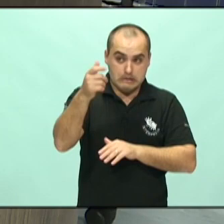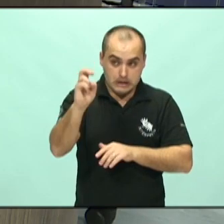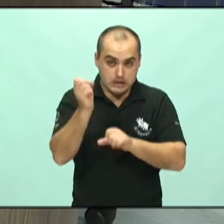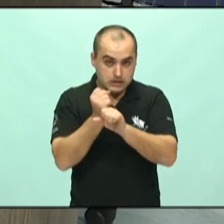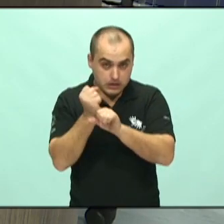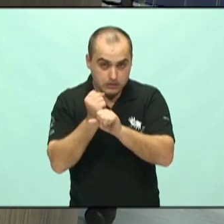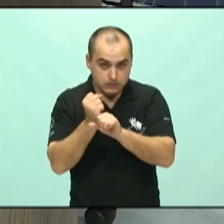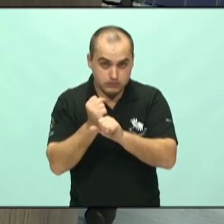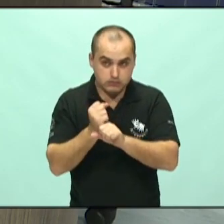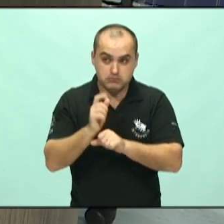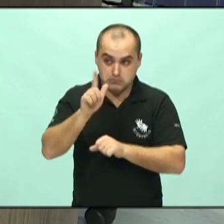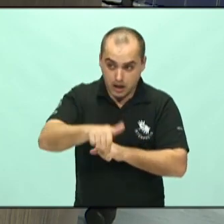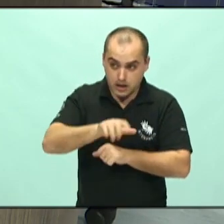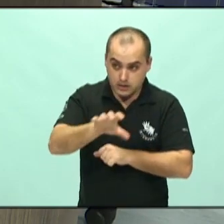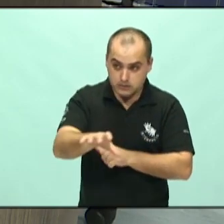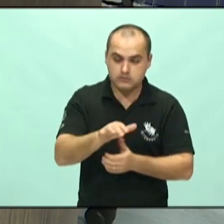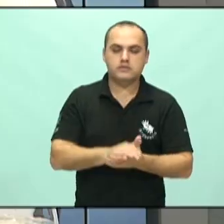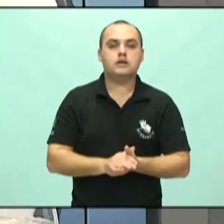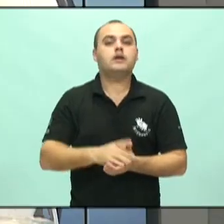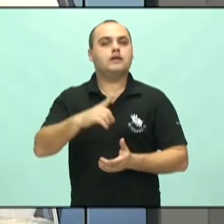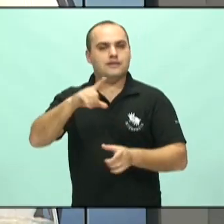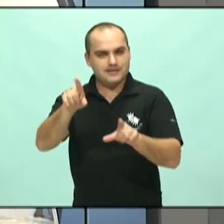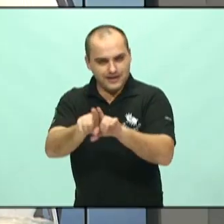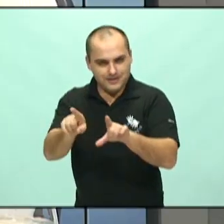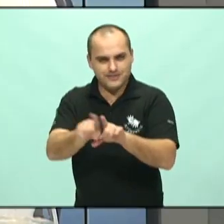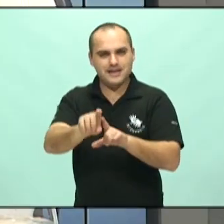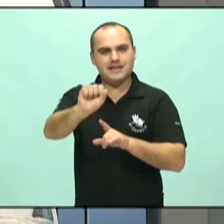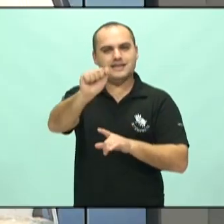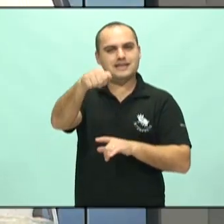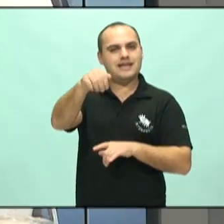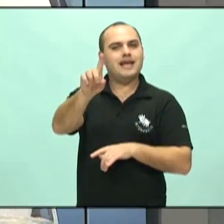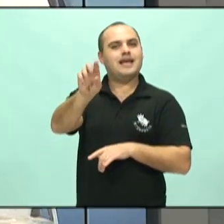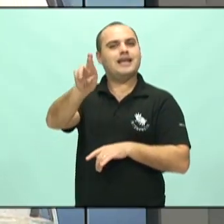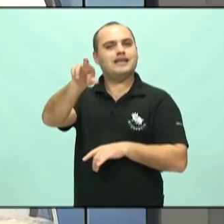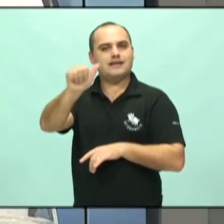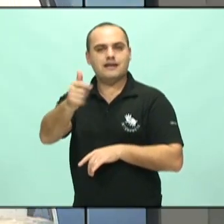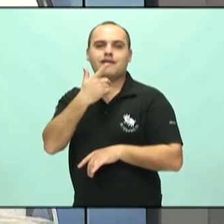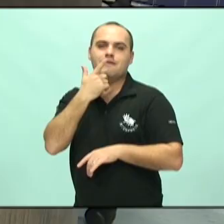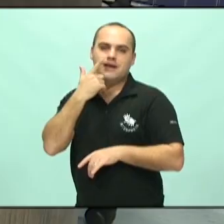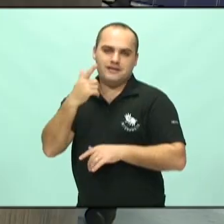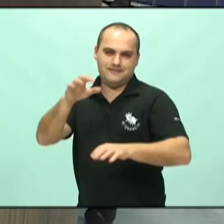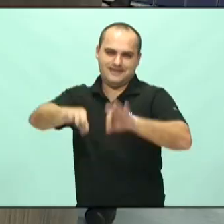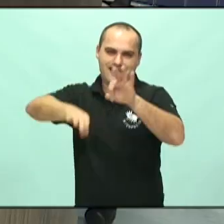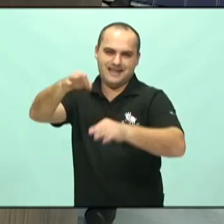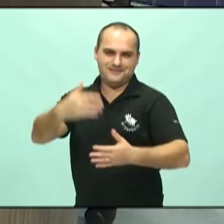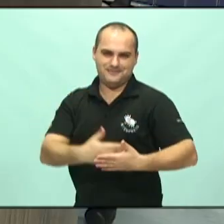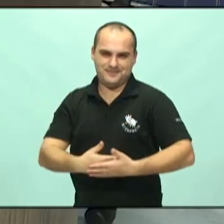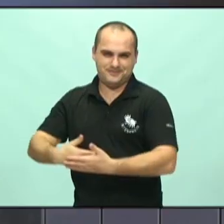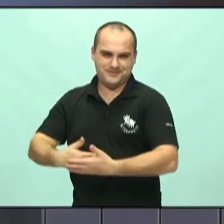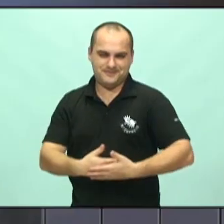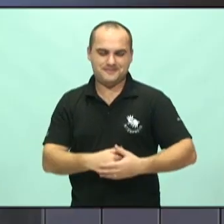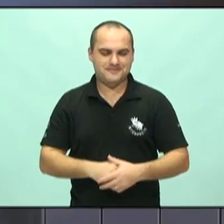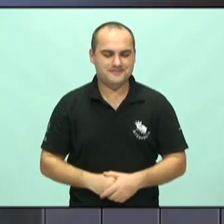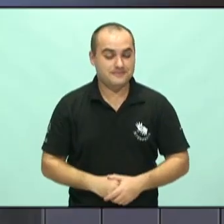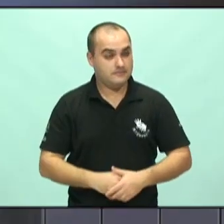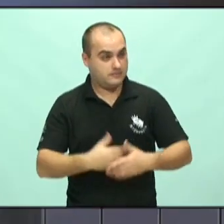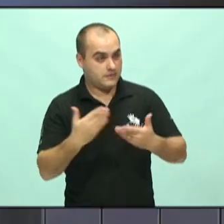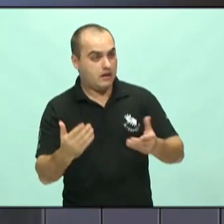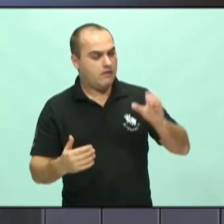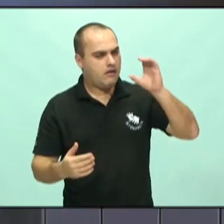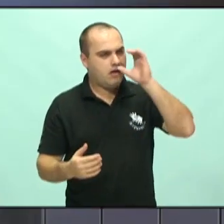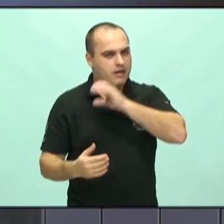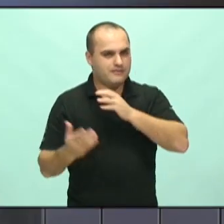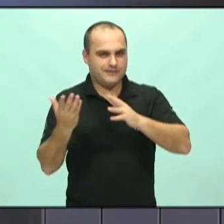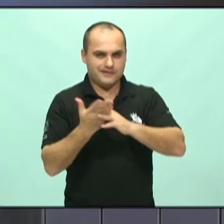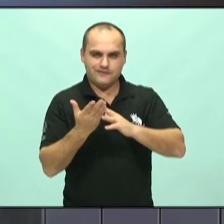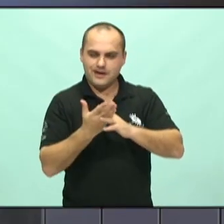as nossas atividades. E da Sandra Vargas, que fala sobre a montagem do teatro de bebês. Bom, nós vamos fazer mais um rápido intervalo,